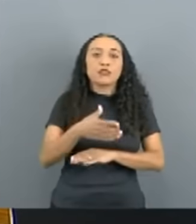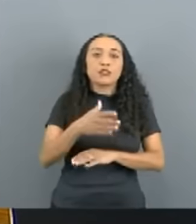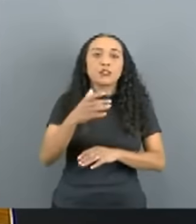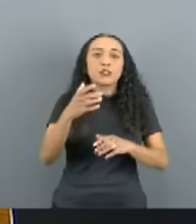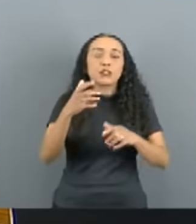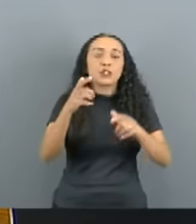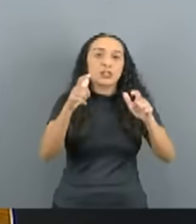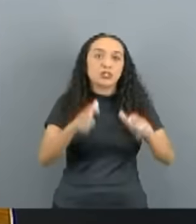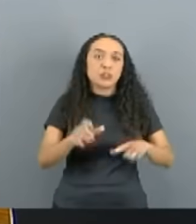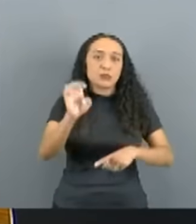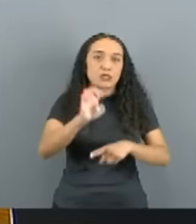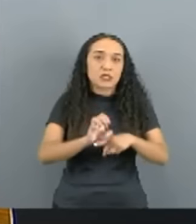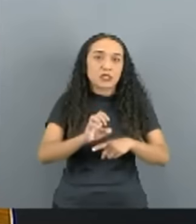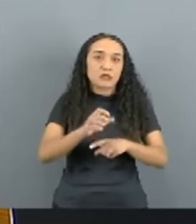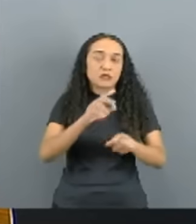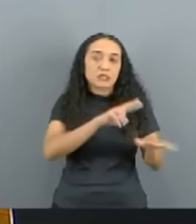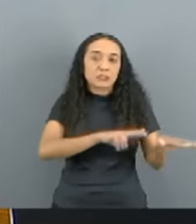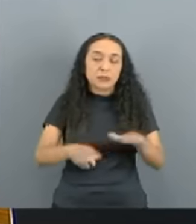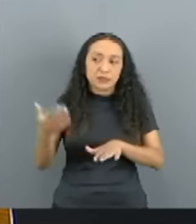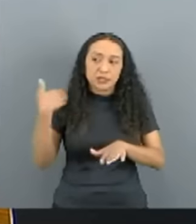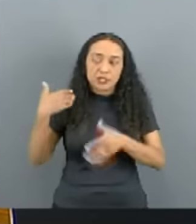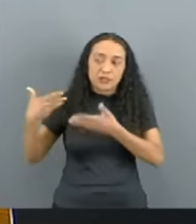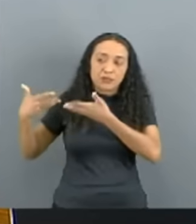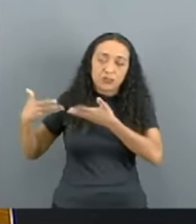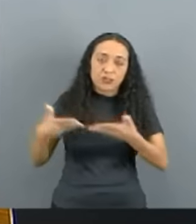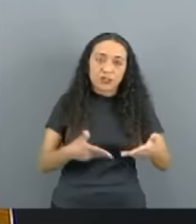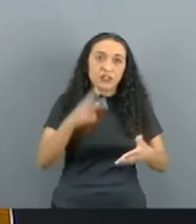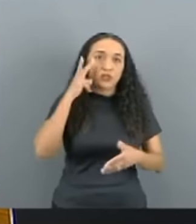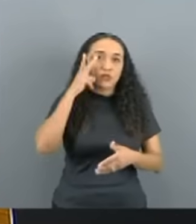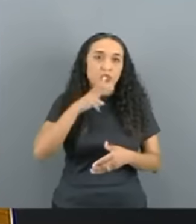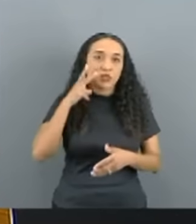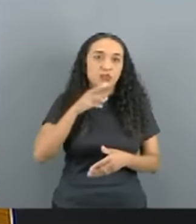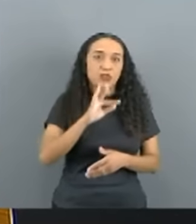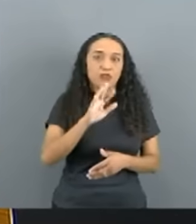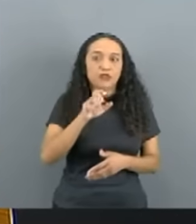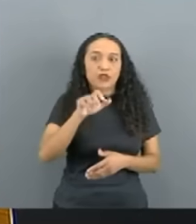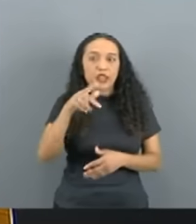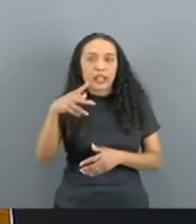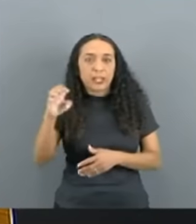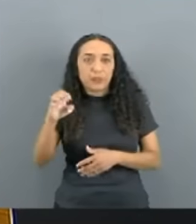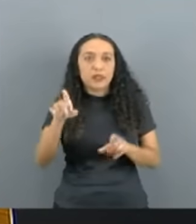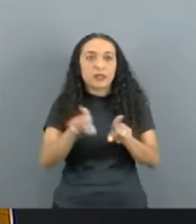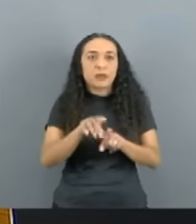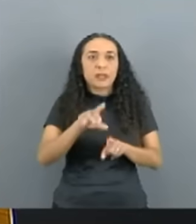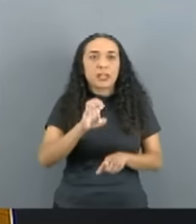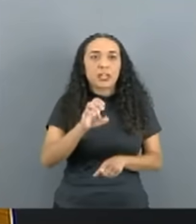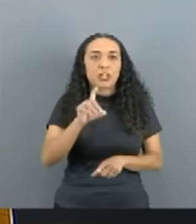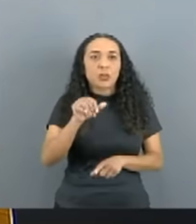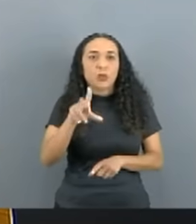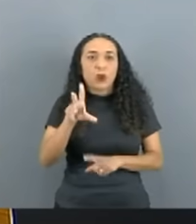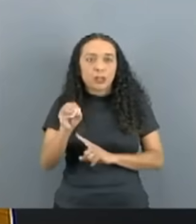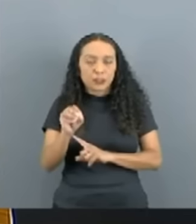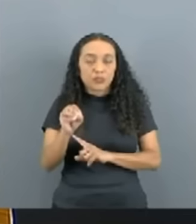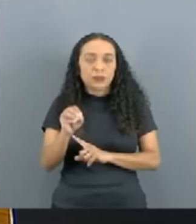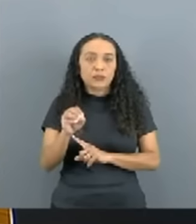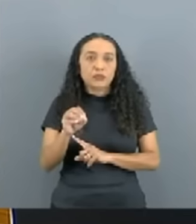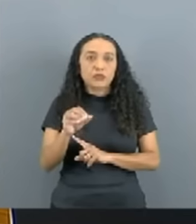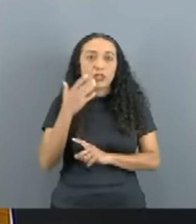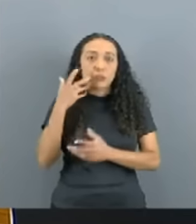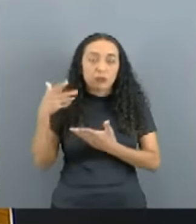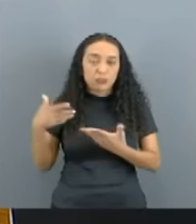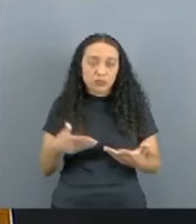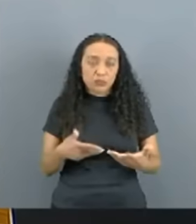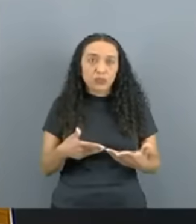semana passada, fui convidado pelos vereadores Felipe Alecrim e Eduardo Moura, e